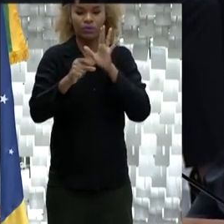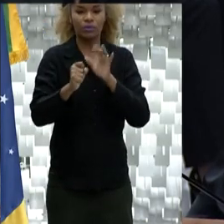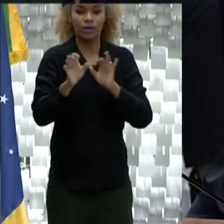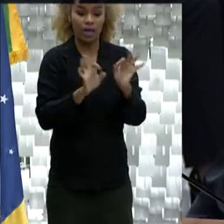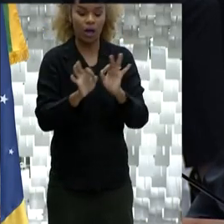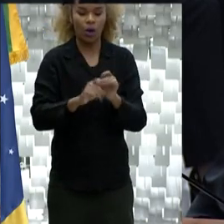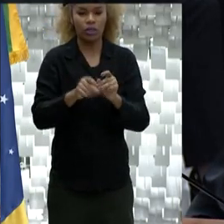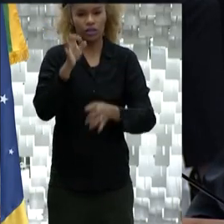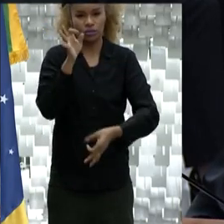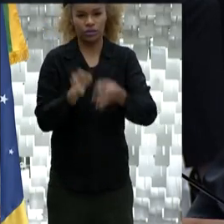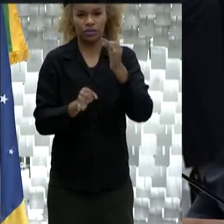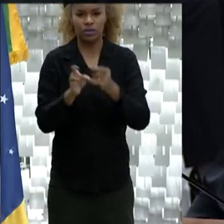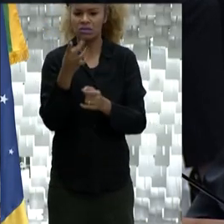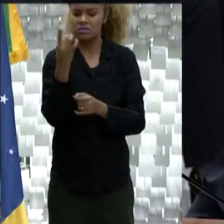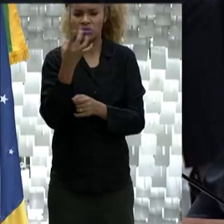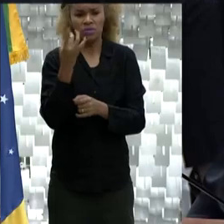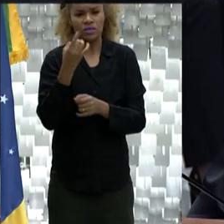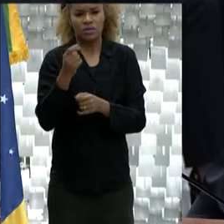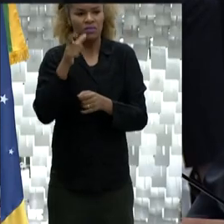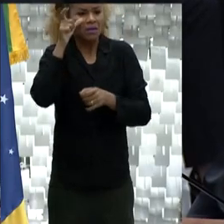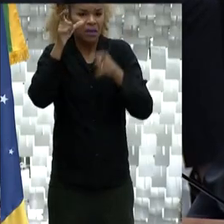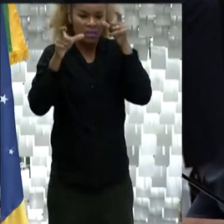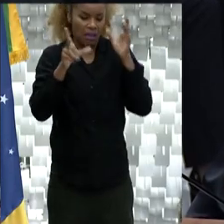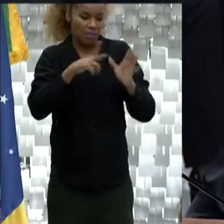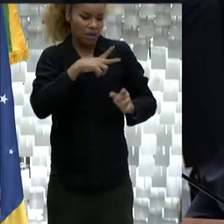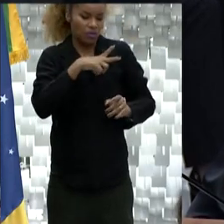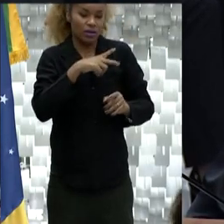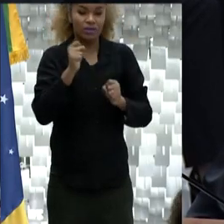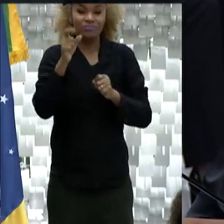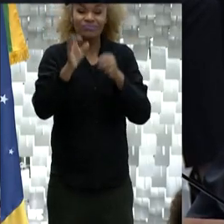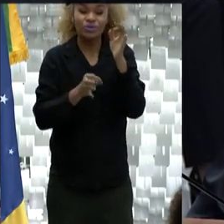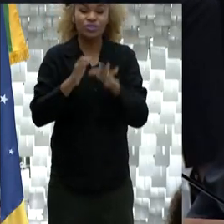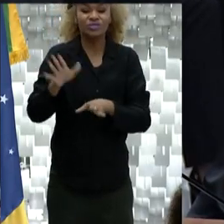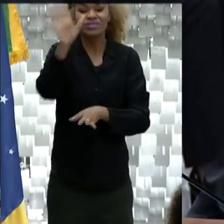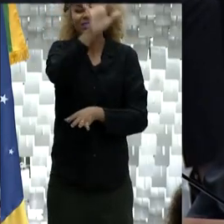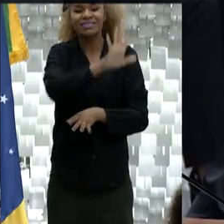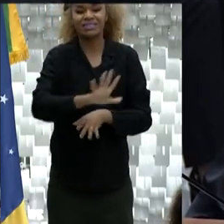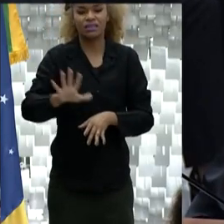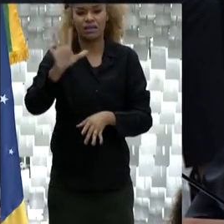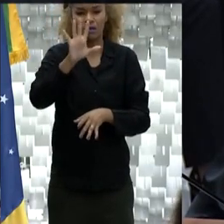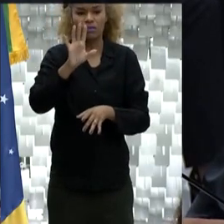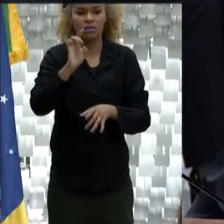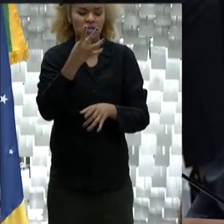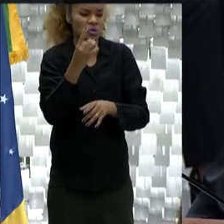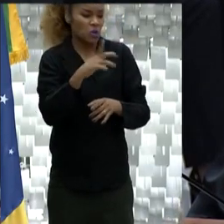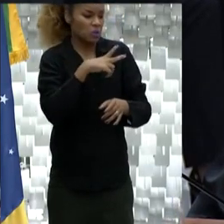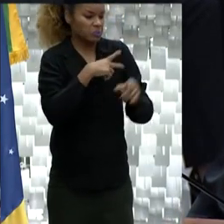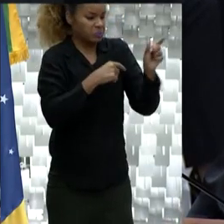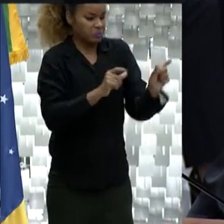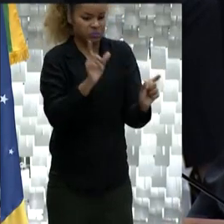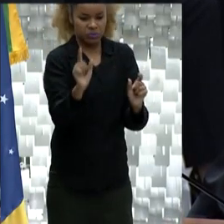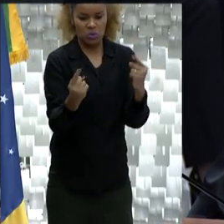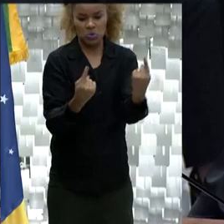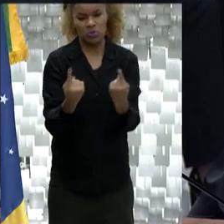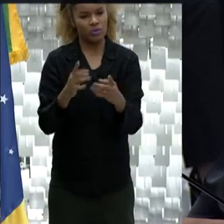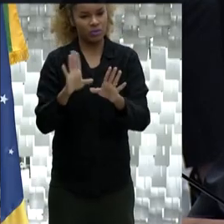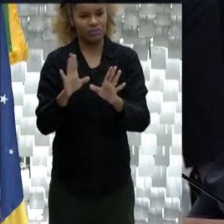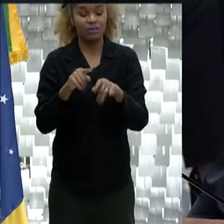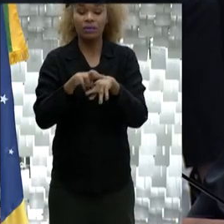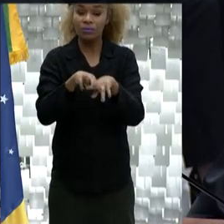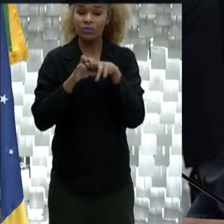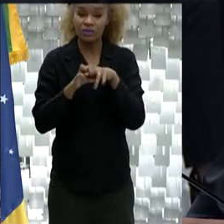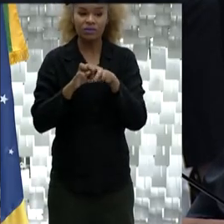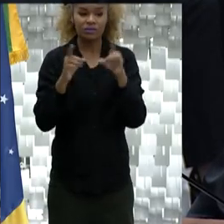e não apenas o interesse particular dos litigantes, por isso, adequadas à